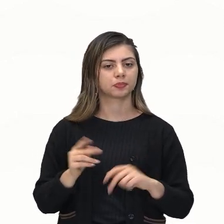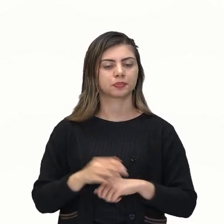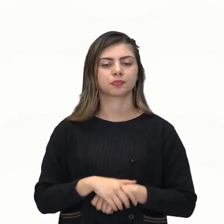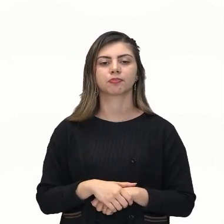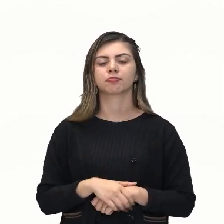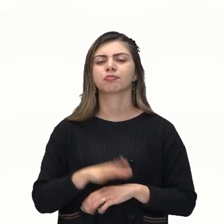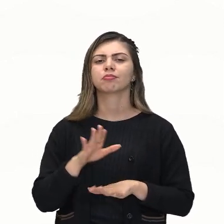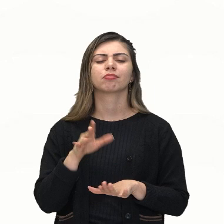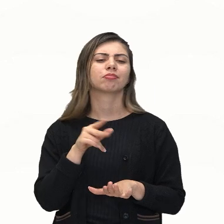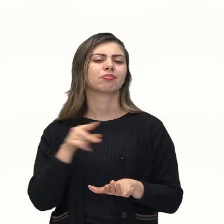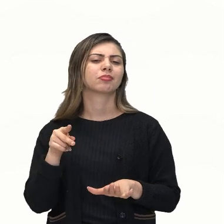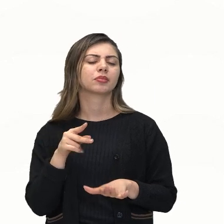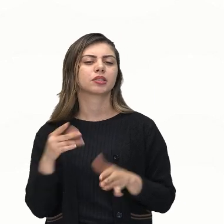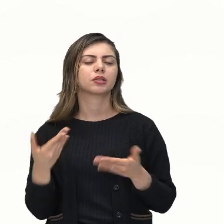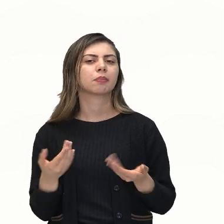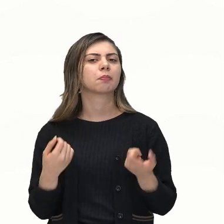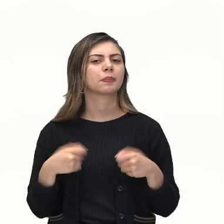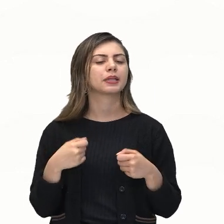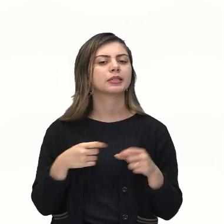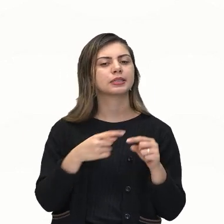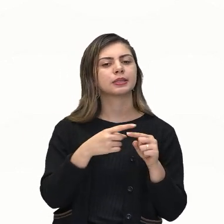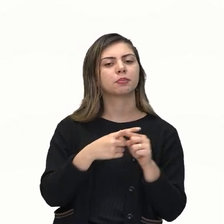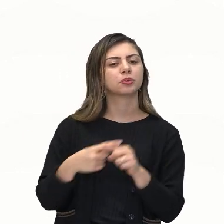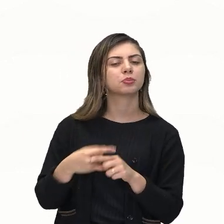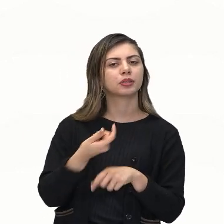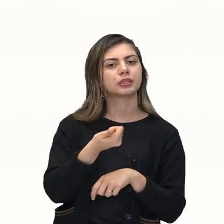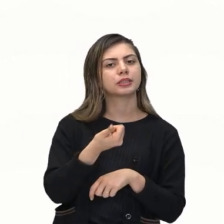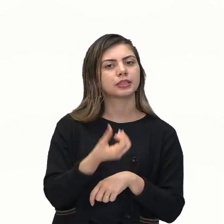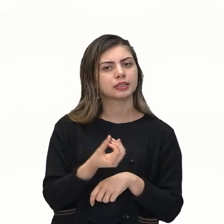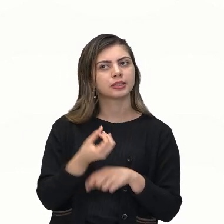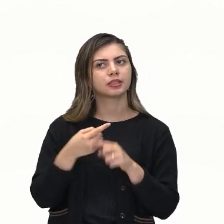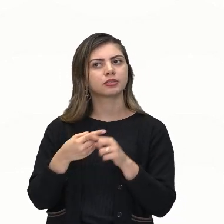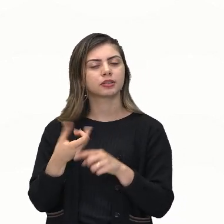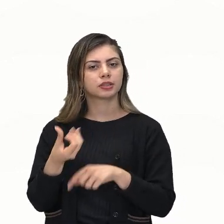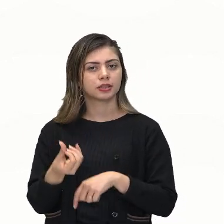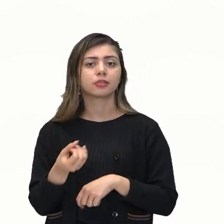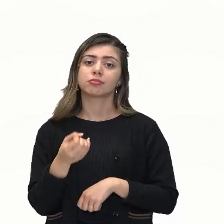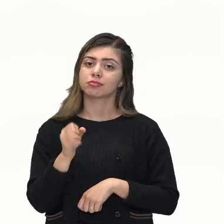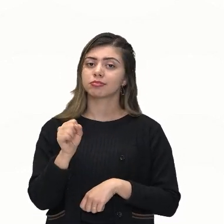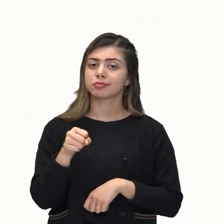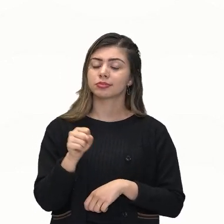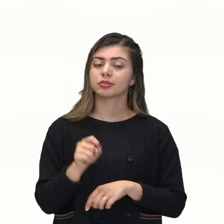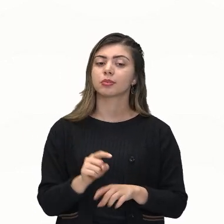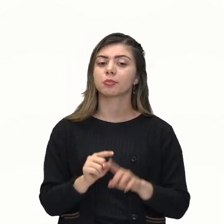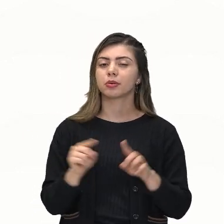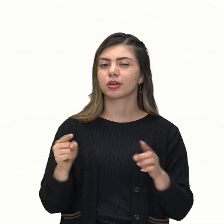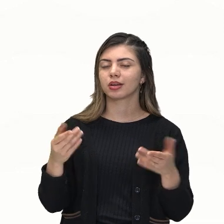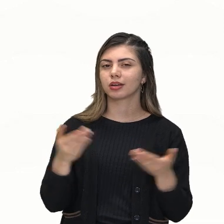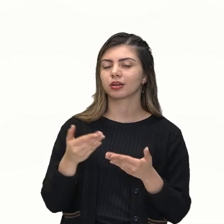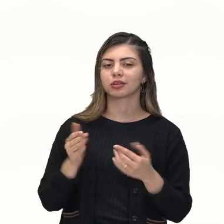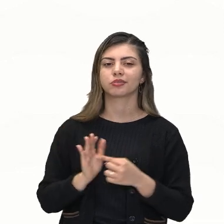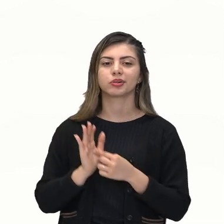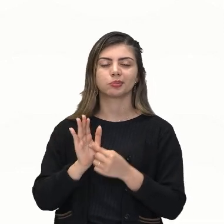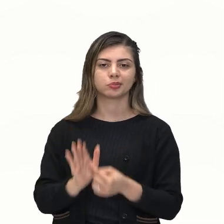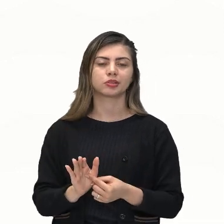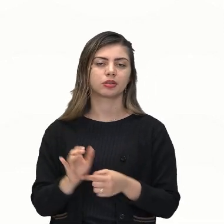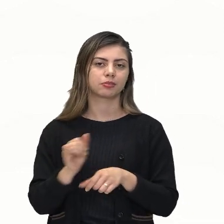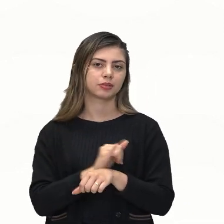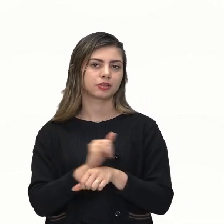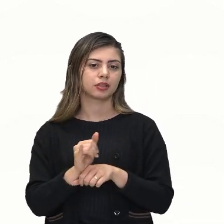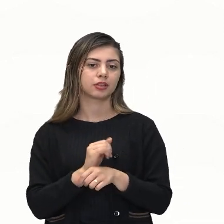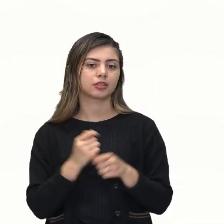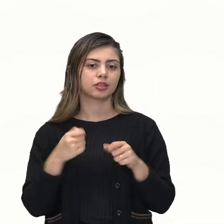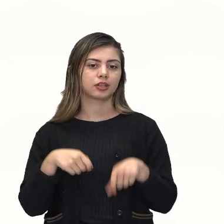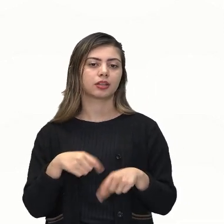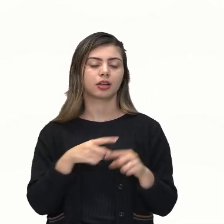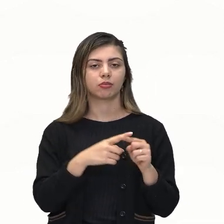Mas, professor, não tem que multiplicar 16 vezes 6? Tem, mas eu vou te mostrar aqui uma maneira de você resolver